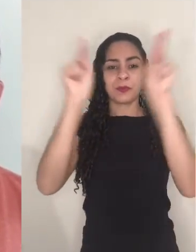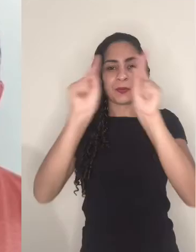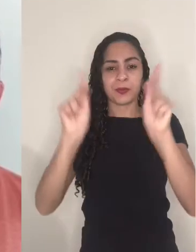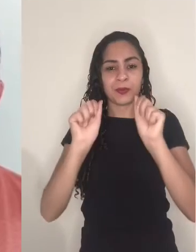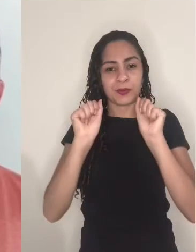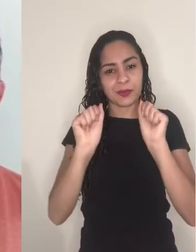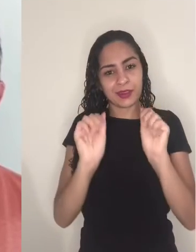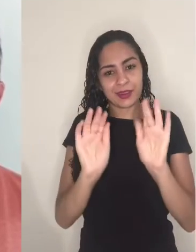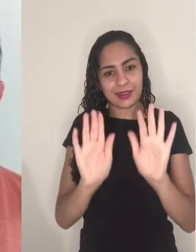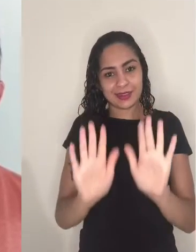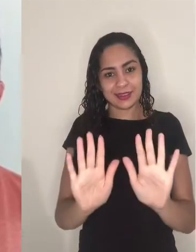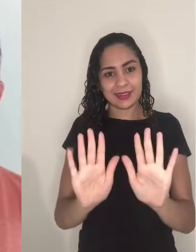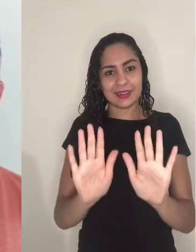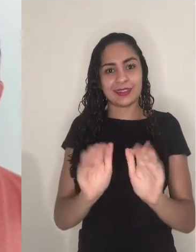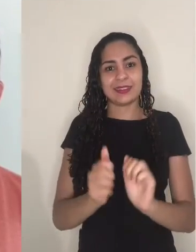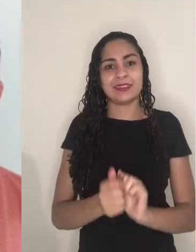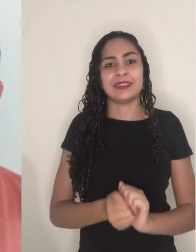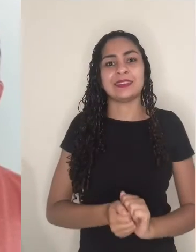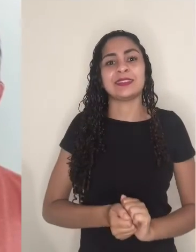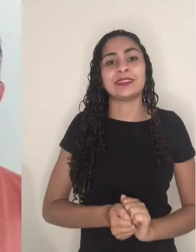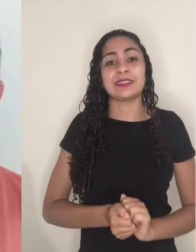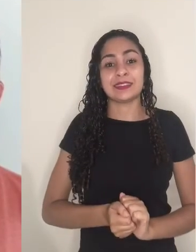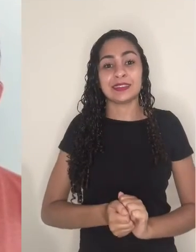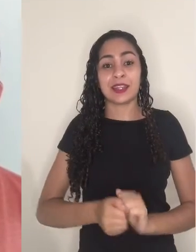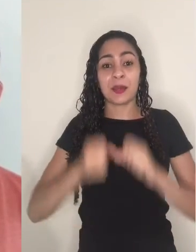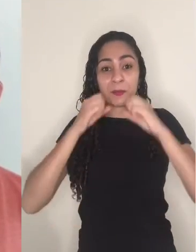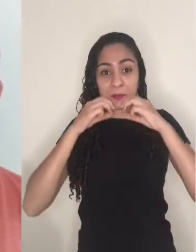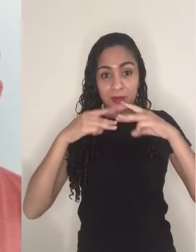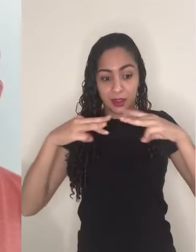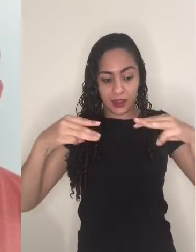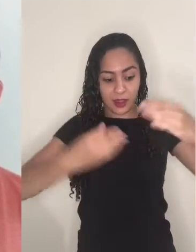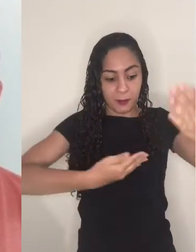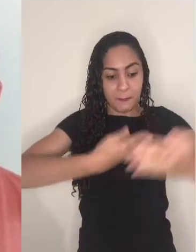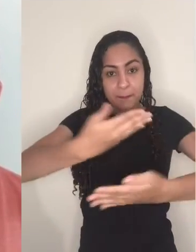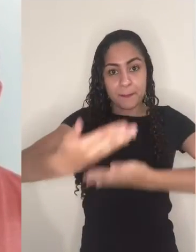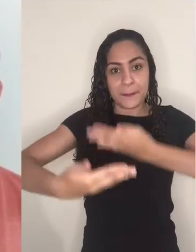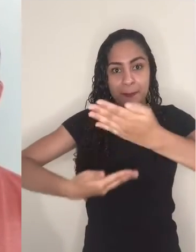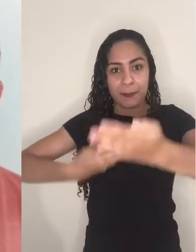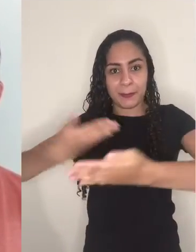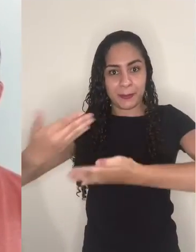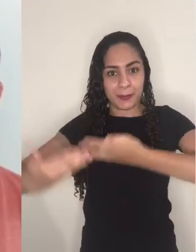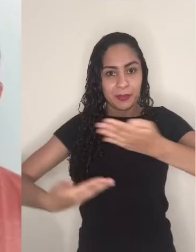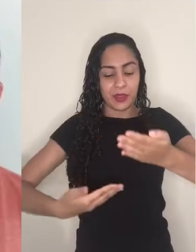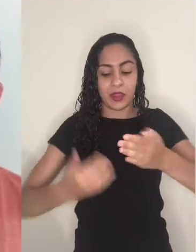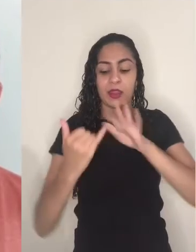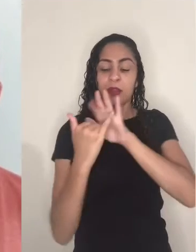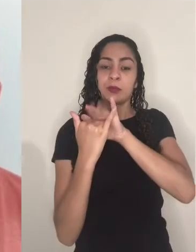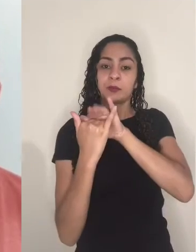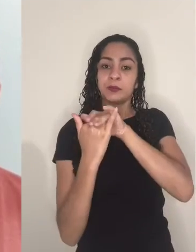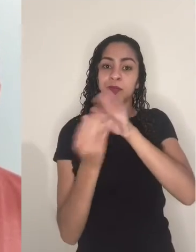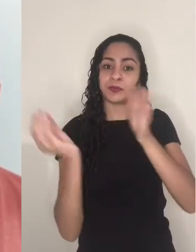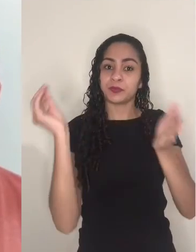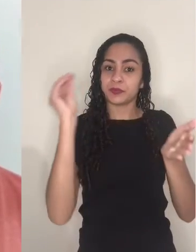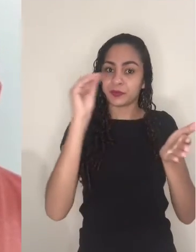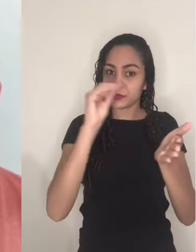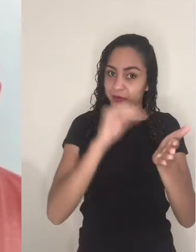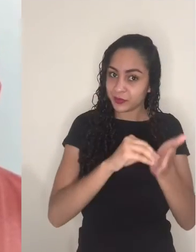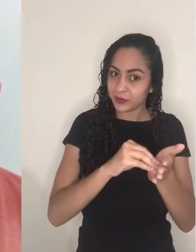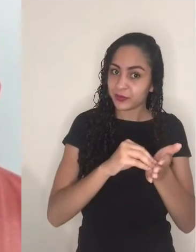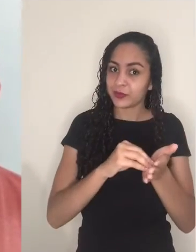te dê a paz. Compartilhe esta mensagem, inscreva-se no nosso canal,